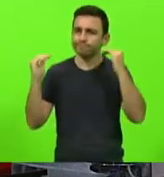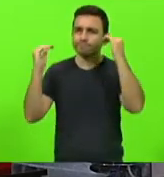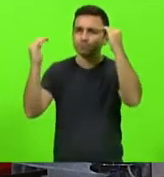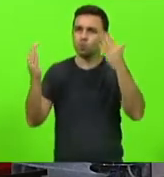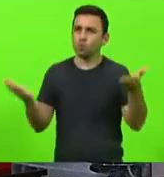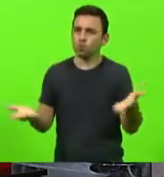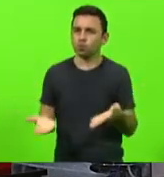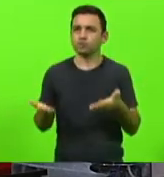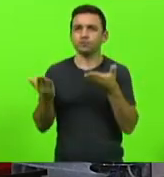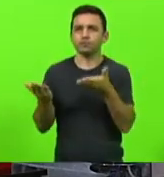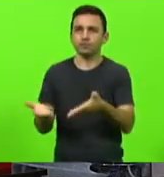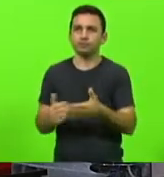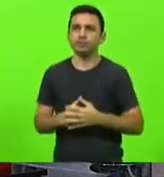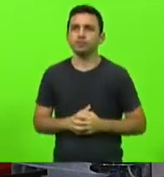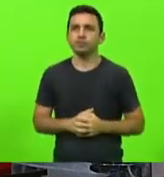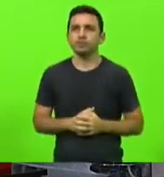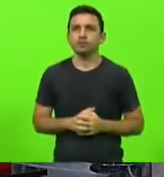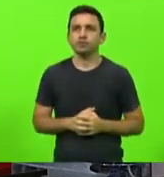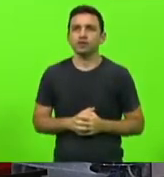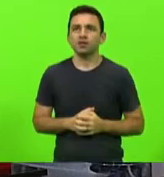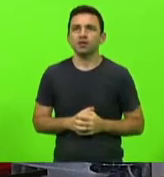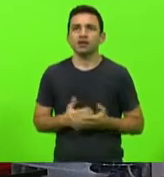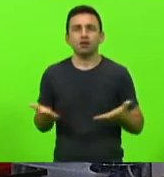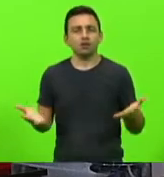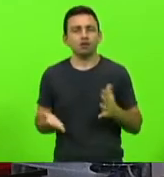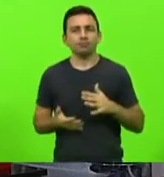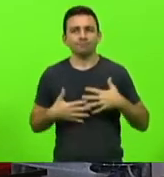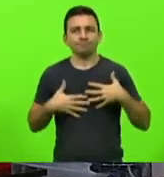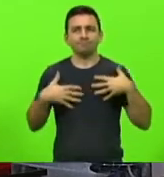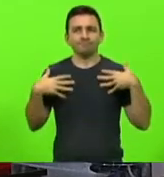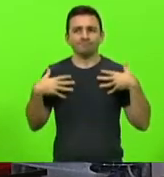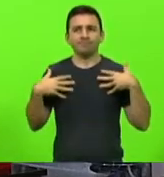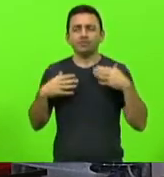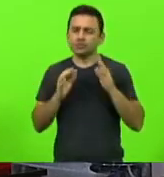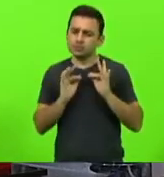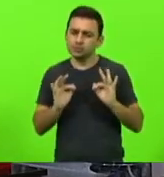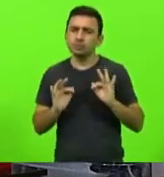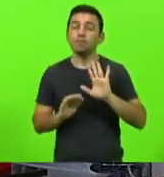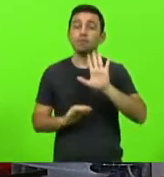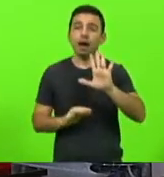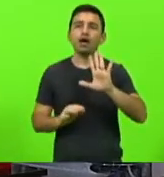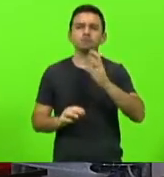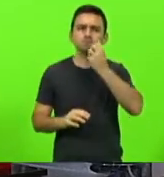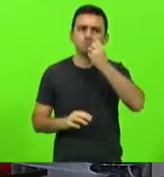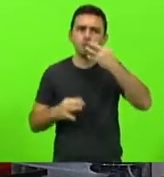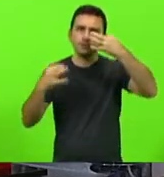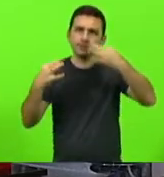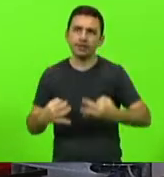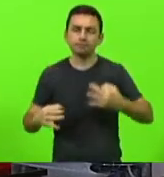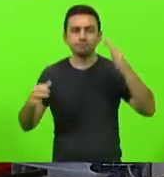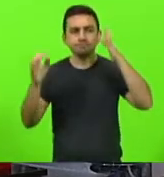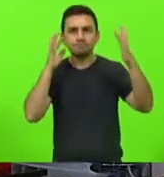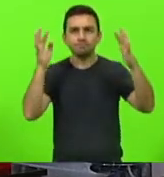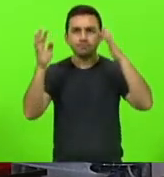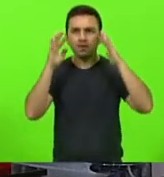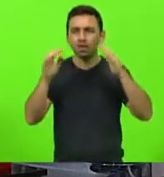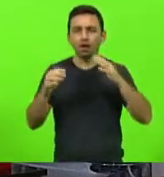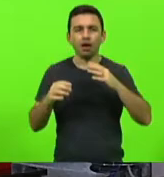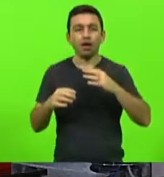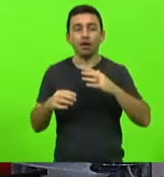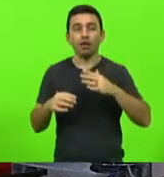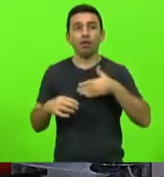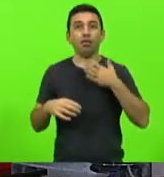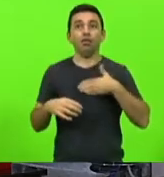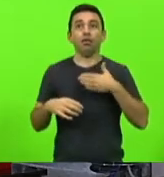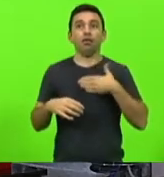hoje, certo? Fazendo essa homenagem singela, porém bem feita, foi pensada, não foi de repente, não foi